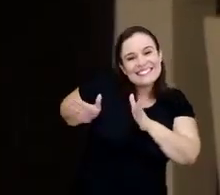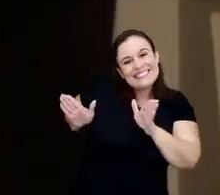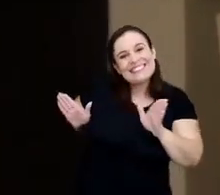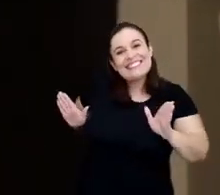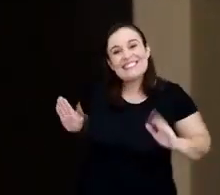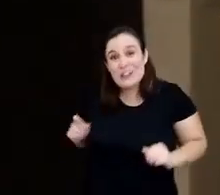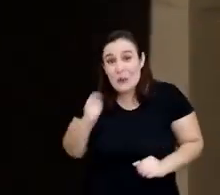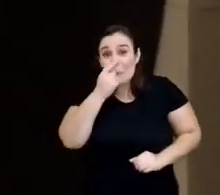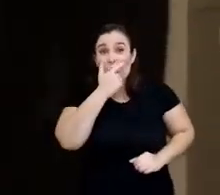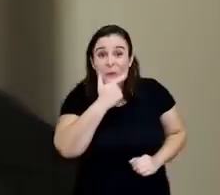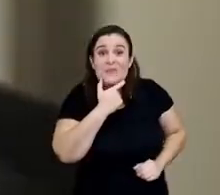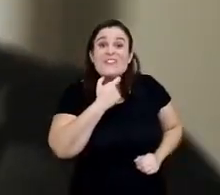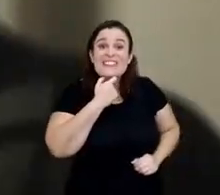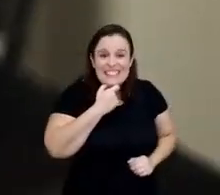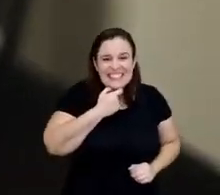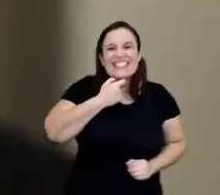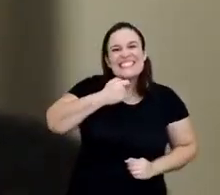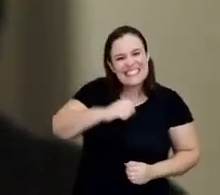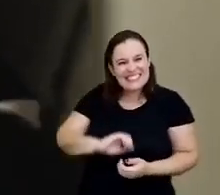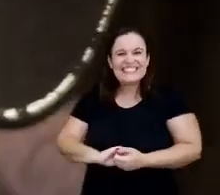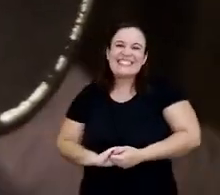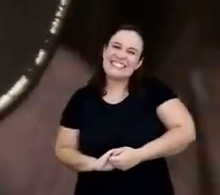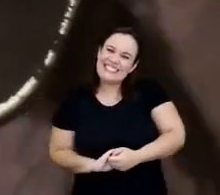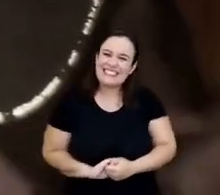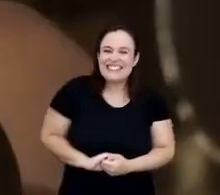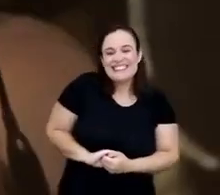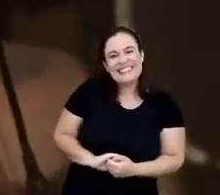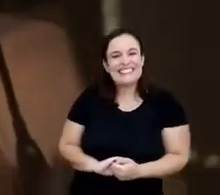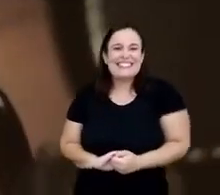É Boulos! É Boulos!